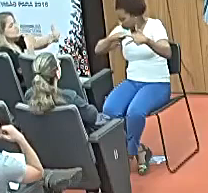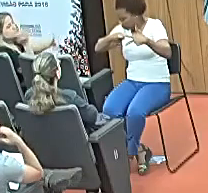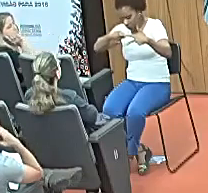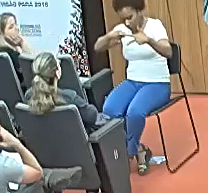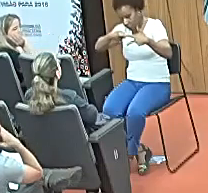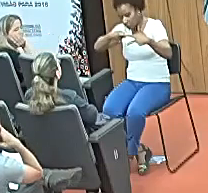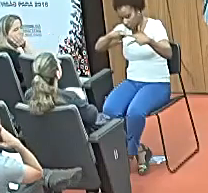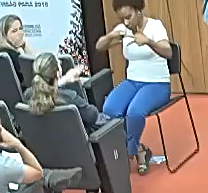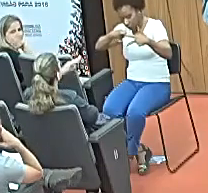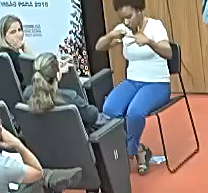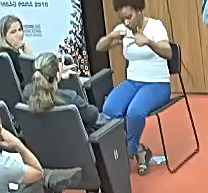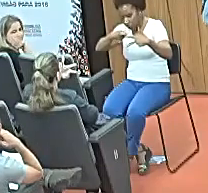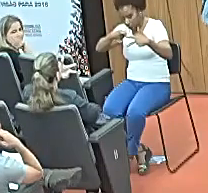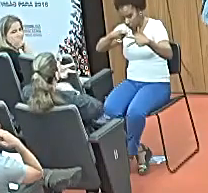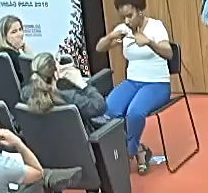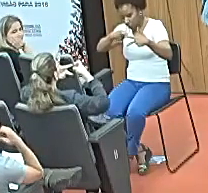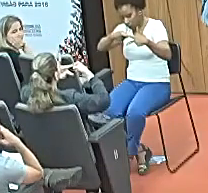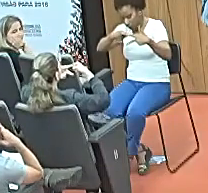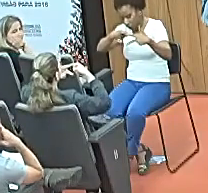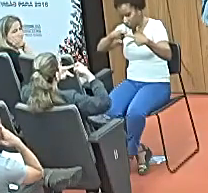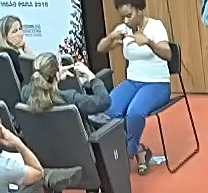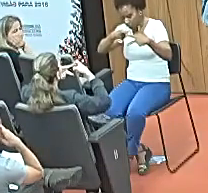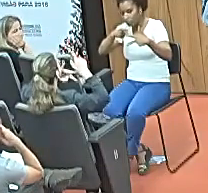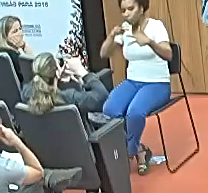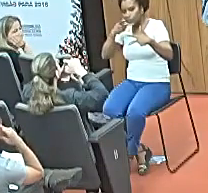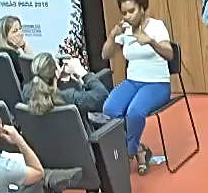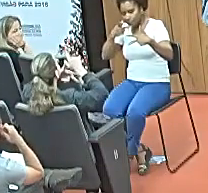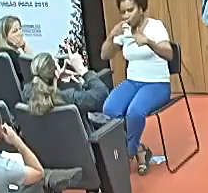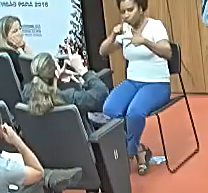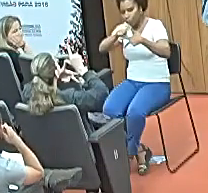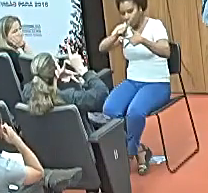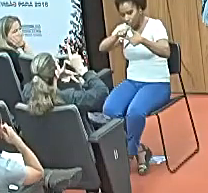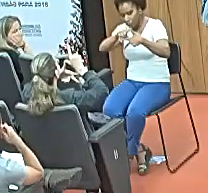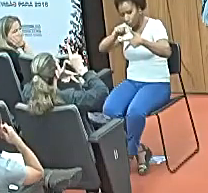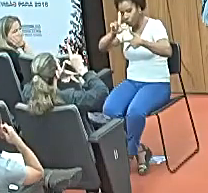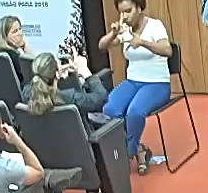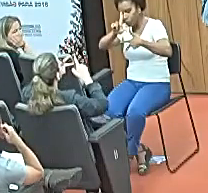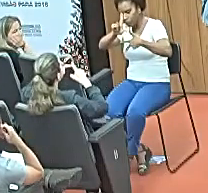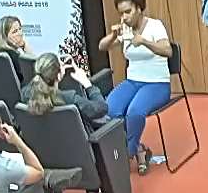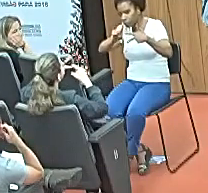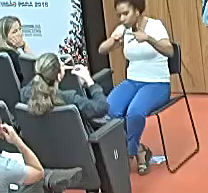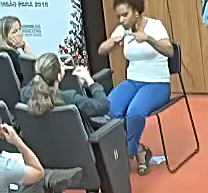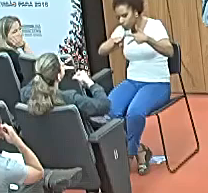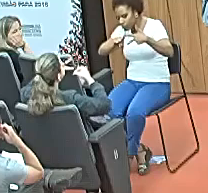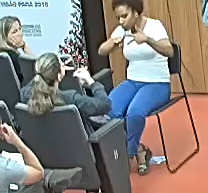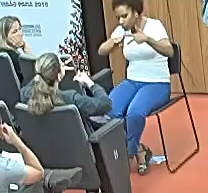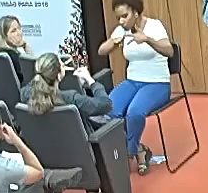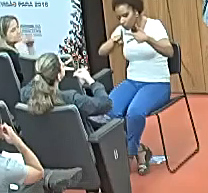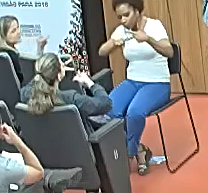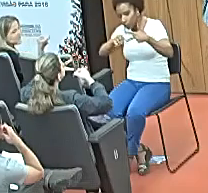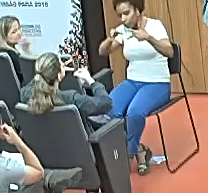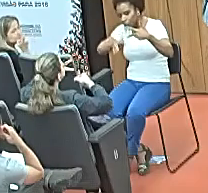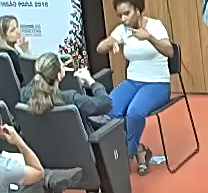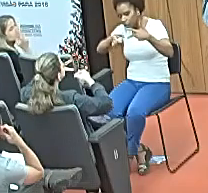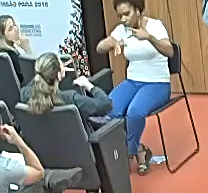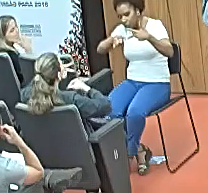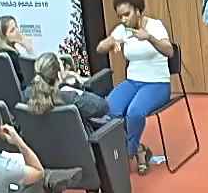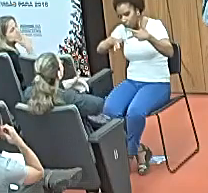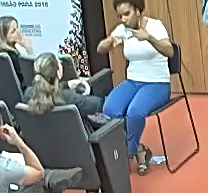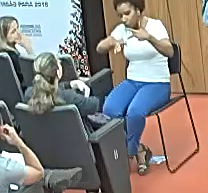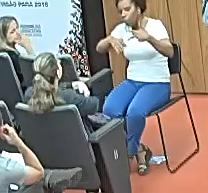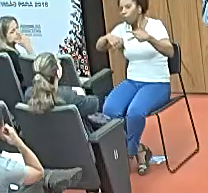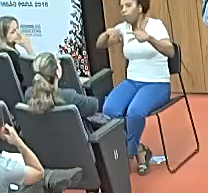programa 0 73 minas sem fome programa 106 desenvolvimento do ensino superior